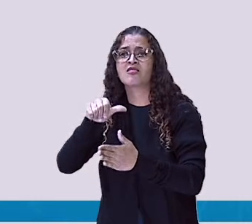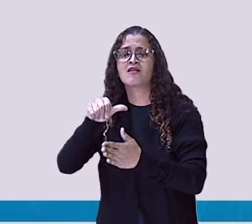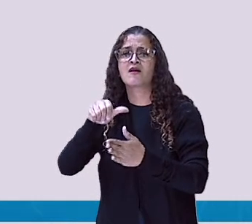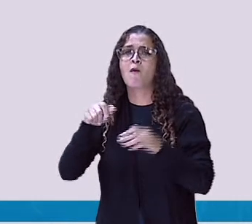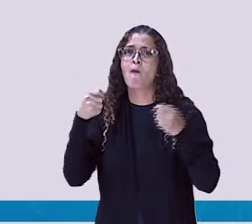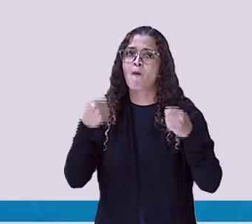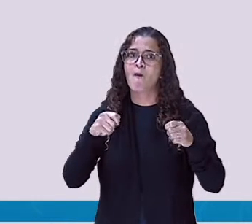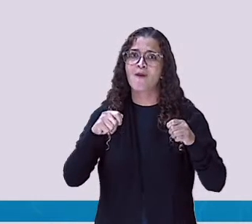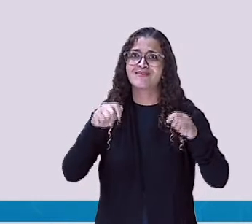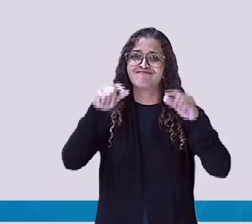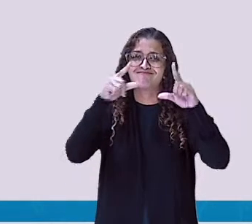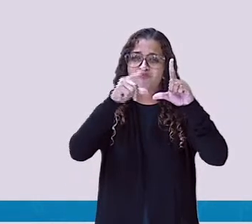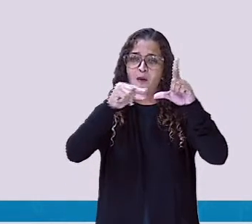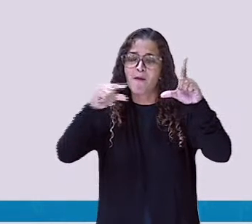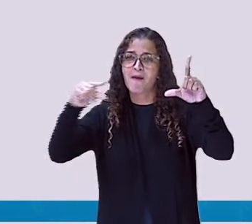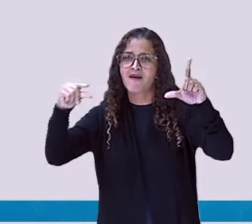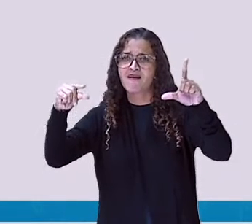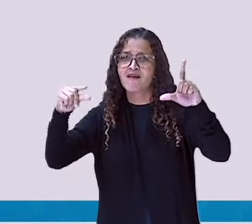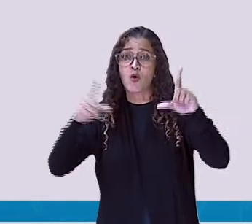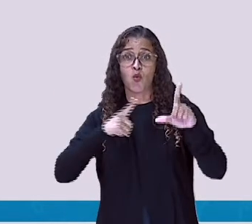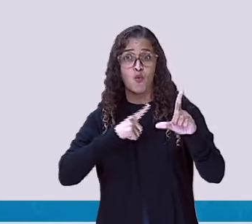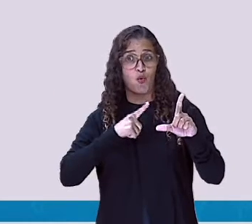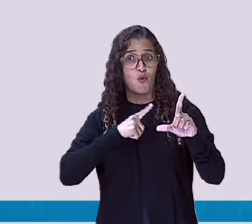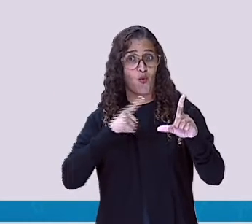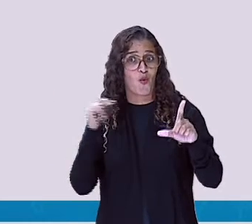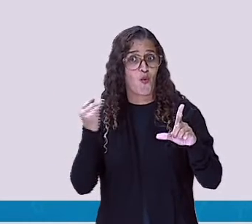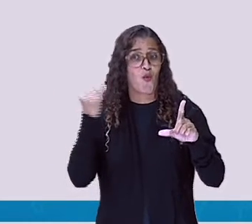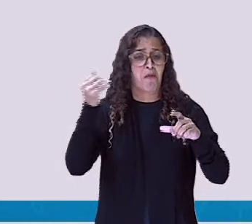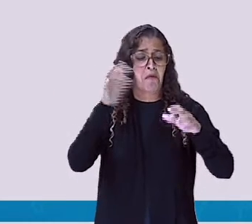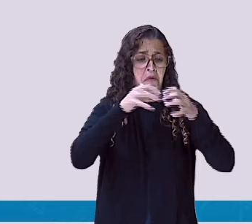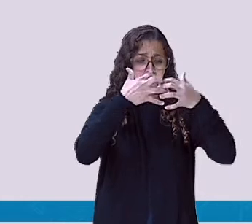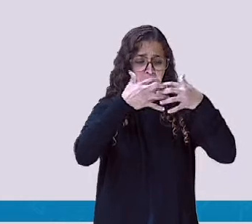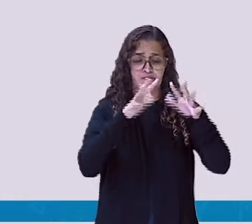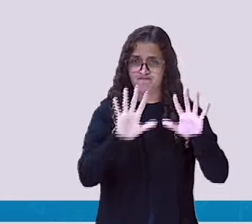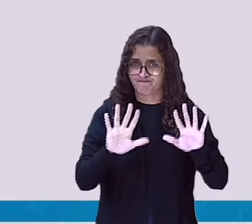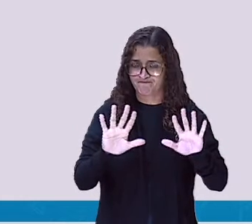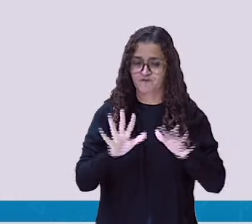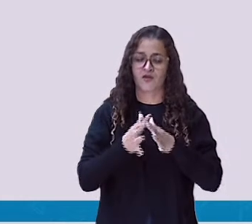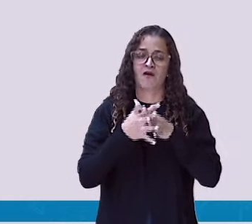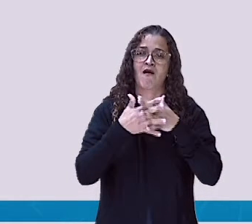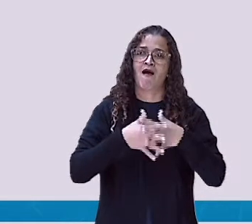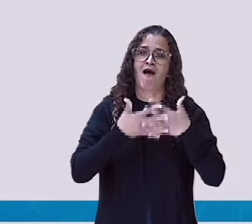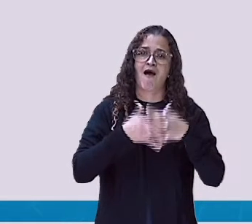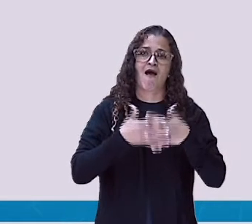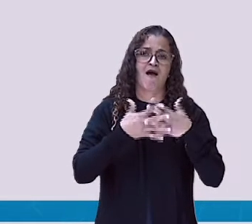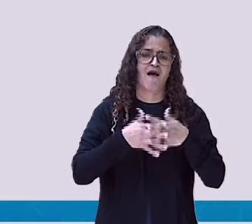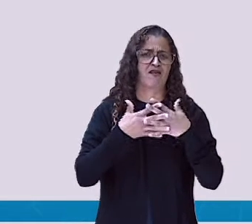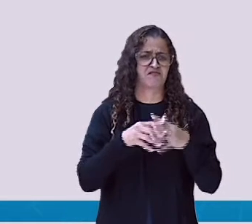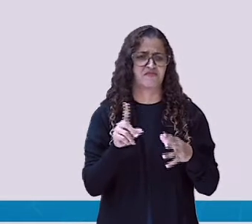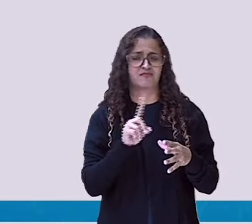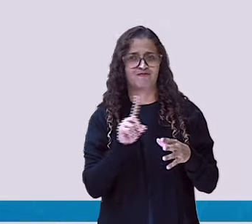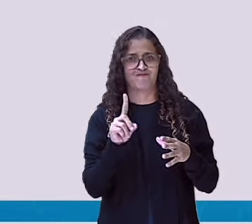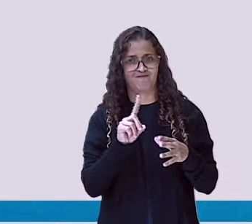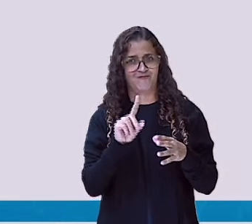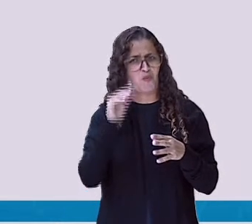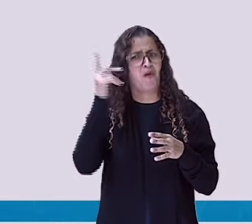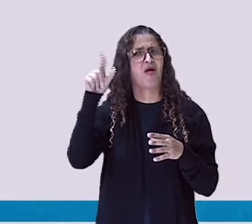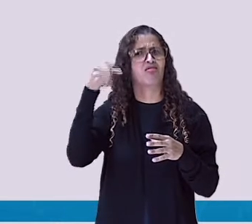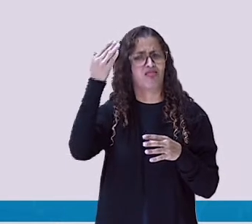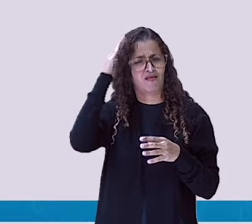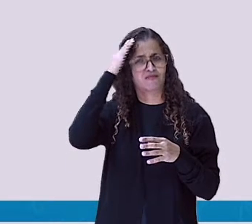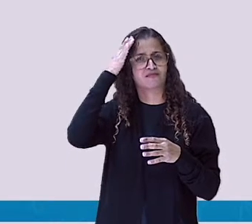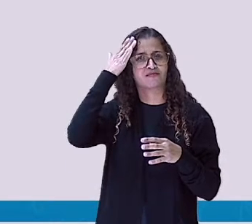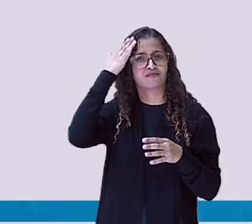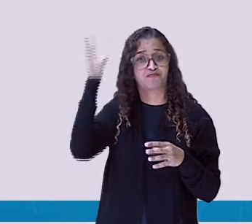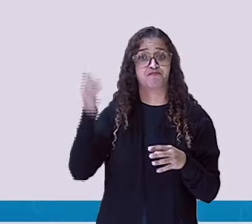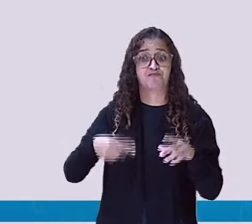as informações. Então, nós temos ler, praticar esportes e